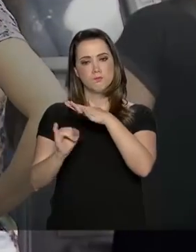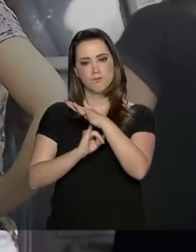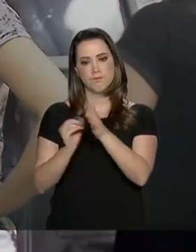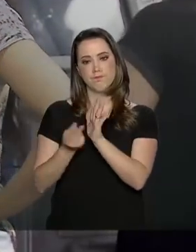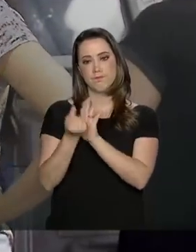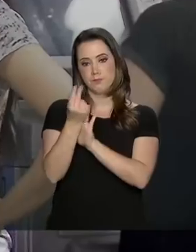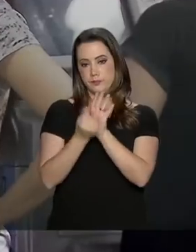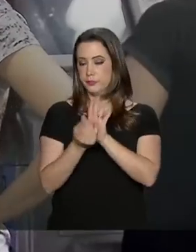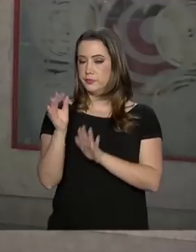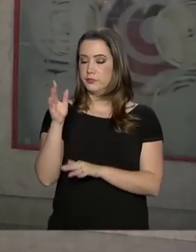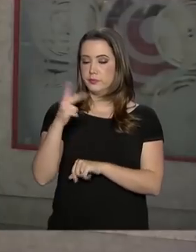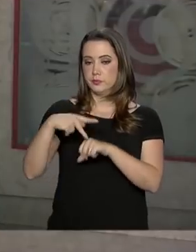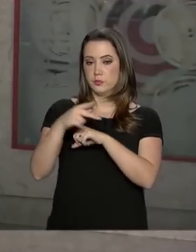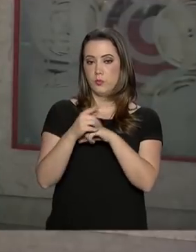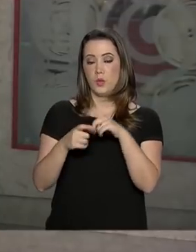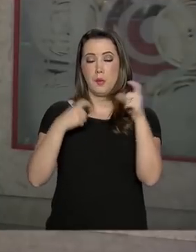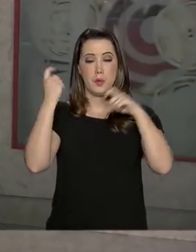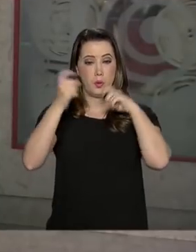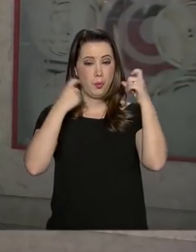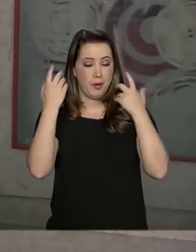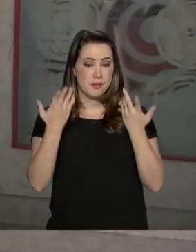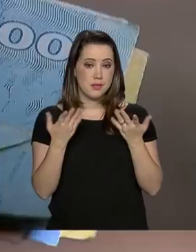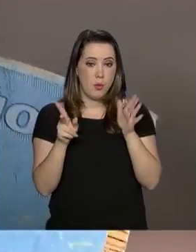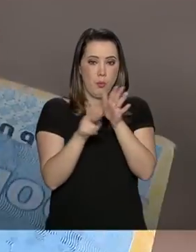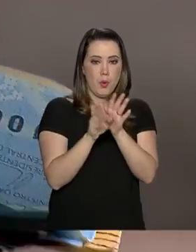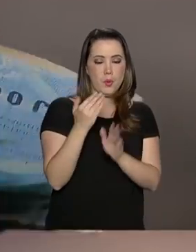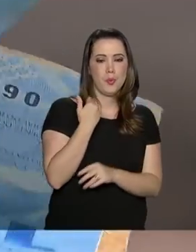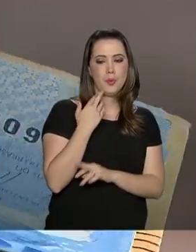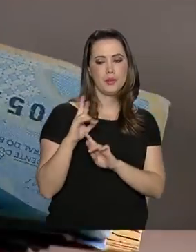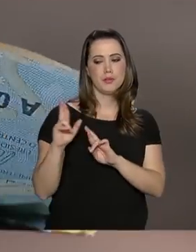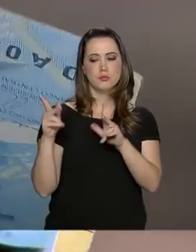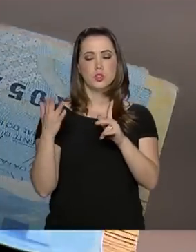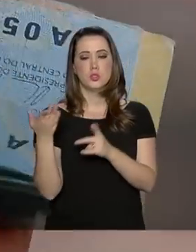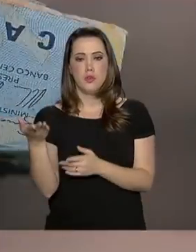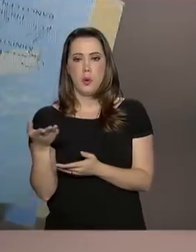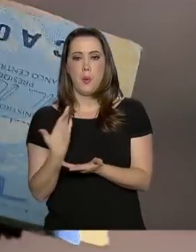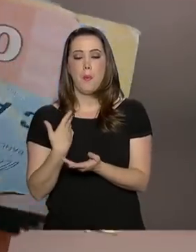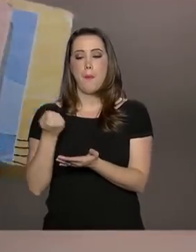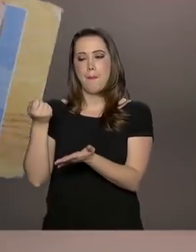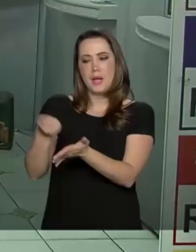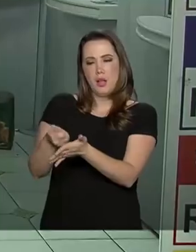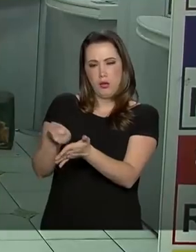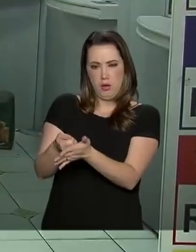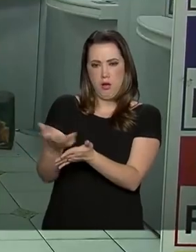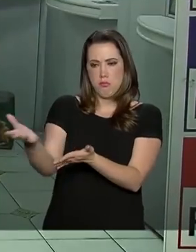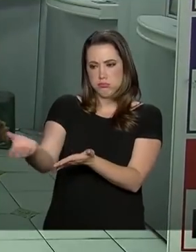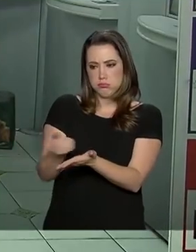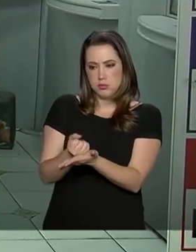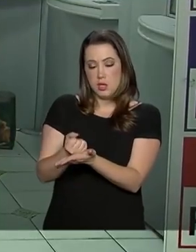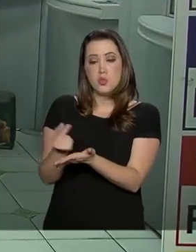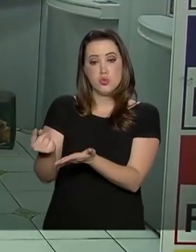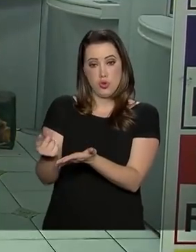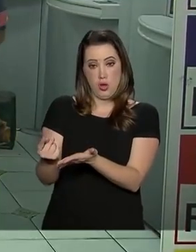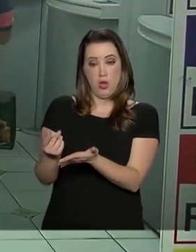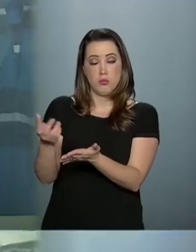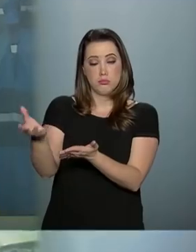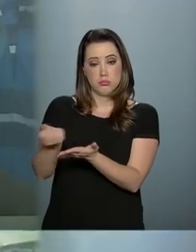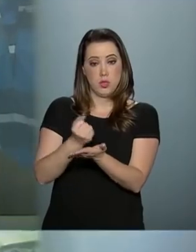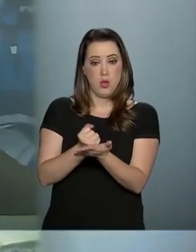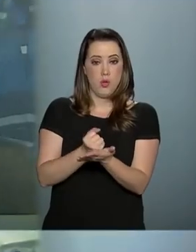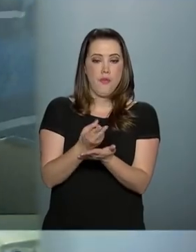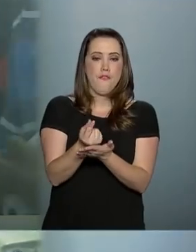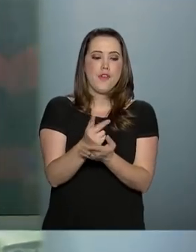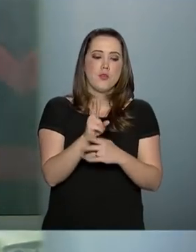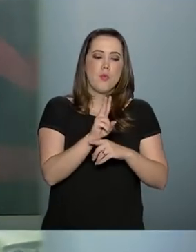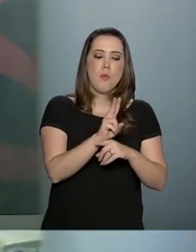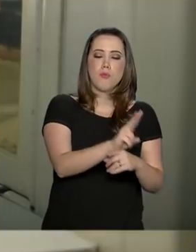país. A preocupação está no spread bancário, que é a diferença entre o que o banco paga quando pega um recurso emprestado e